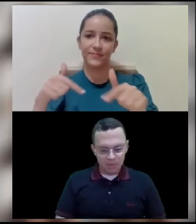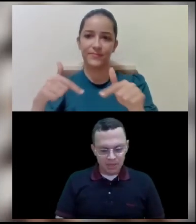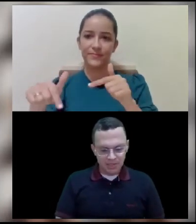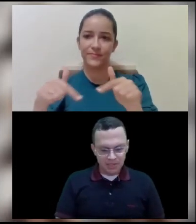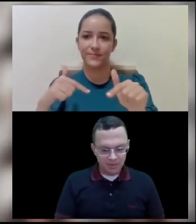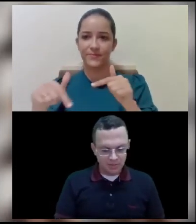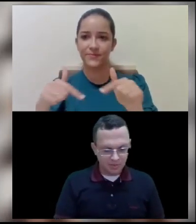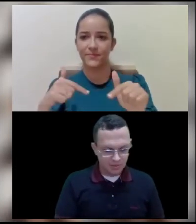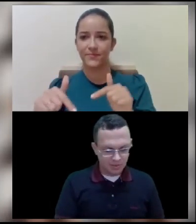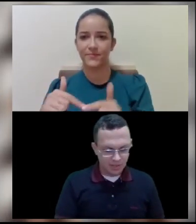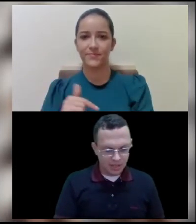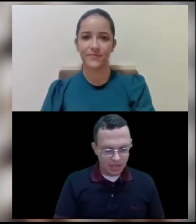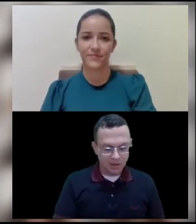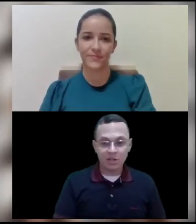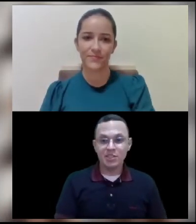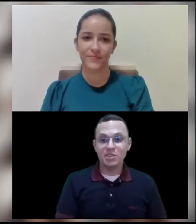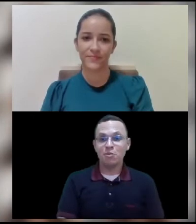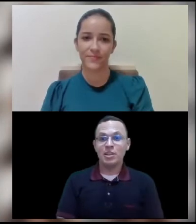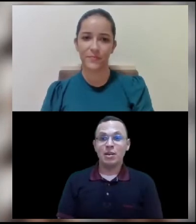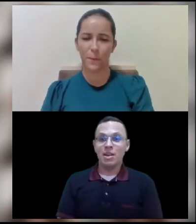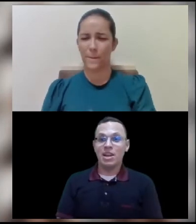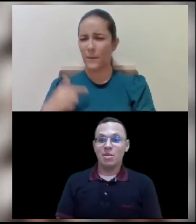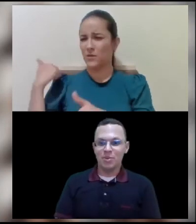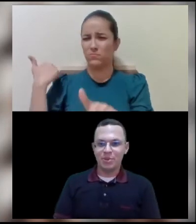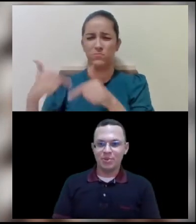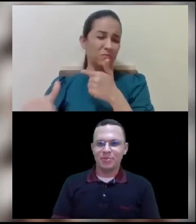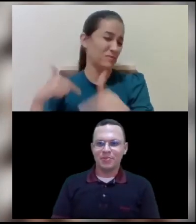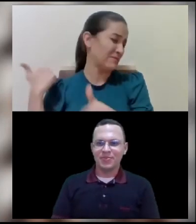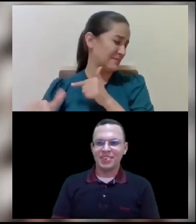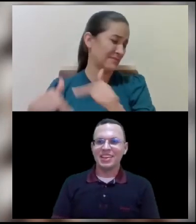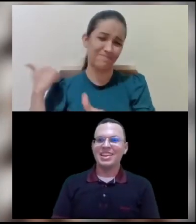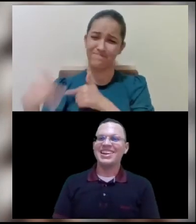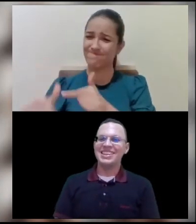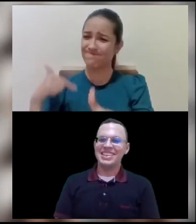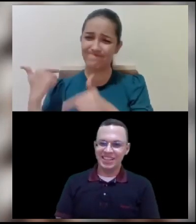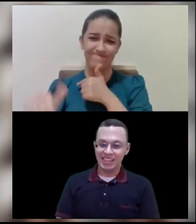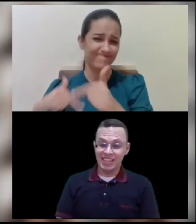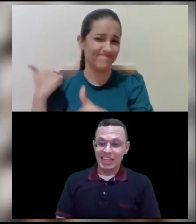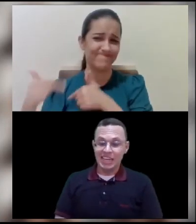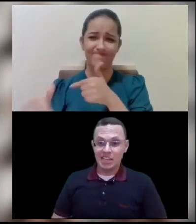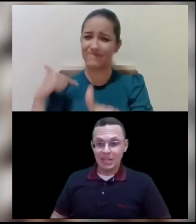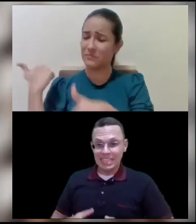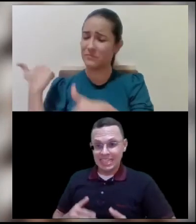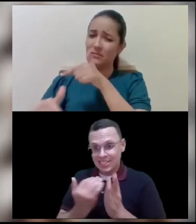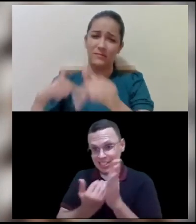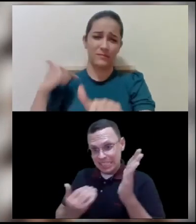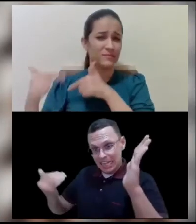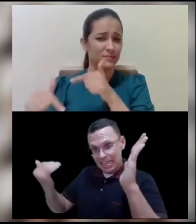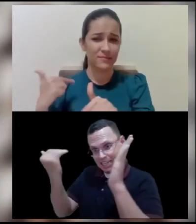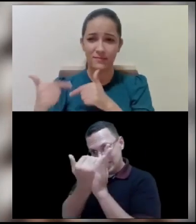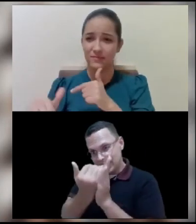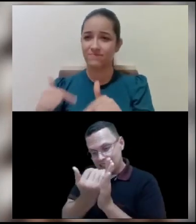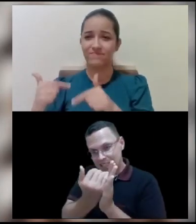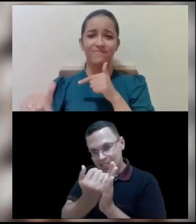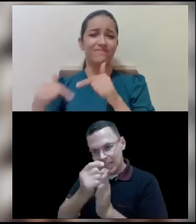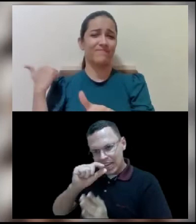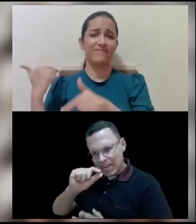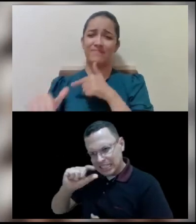sem expressão. Agora, e se for trabalhar muito? Aí, então